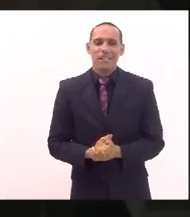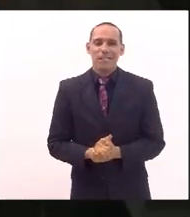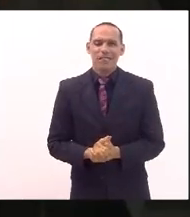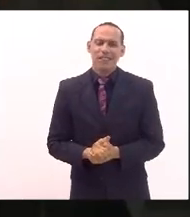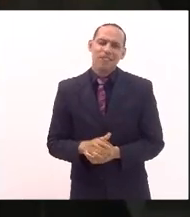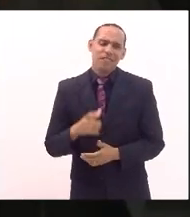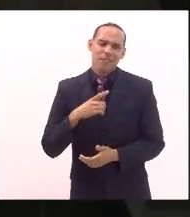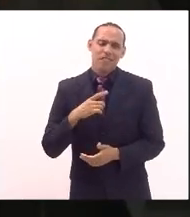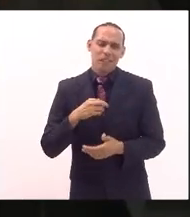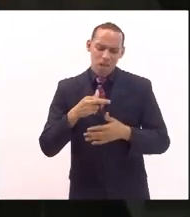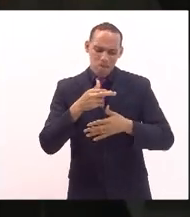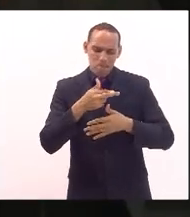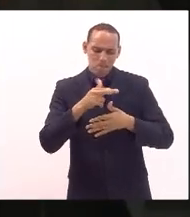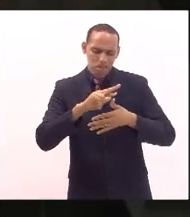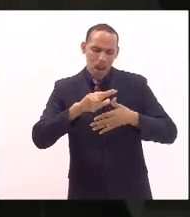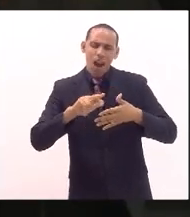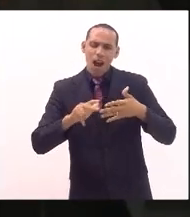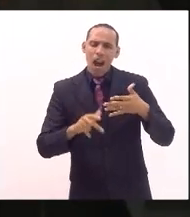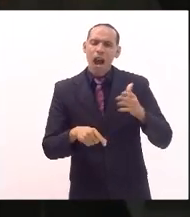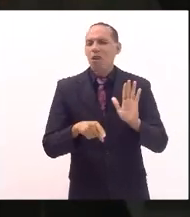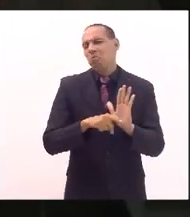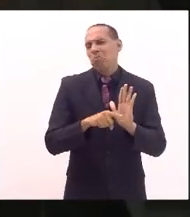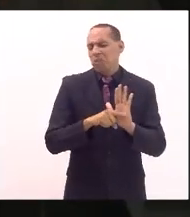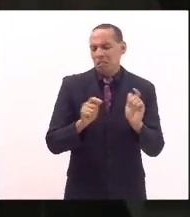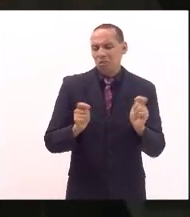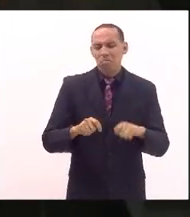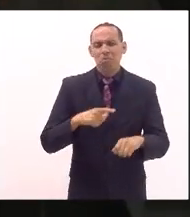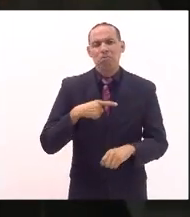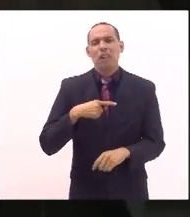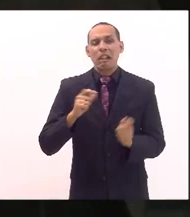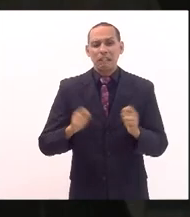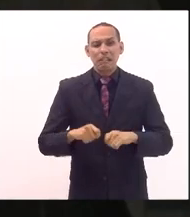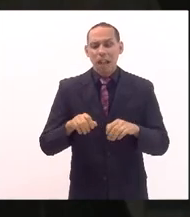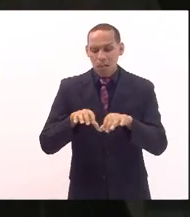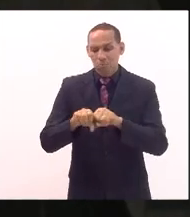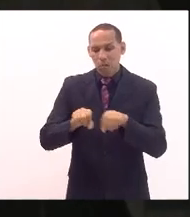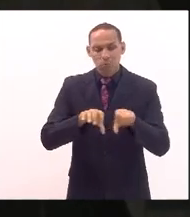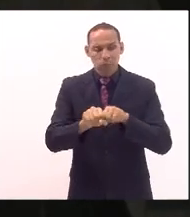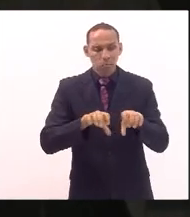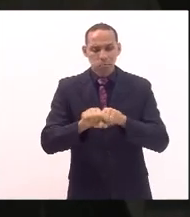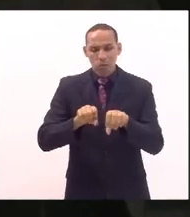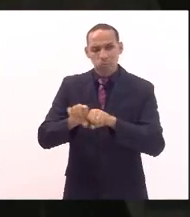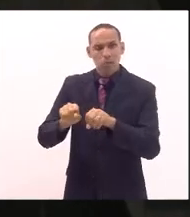necessário e para desenvolver o processo formativo